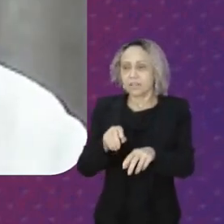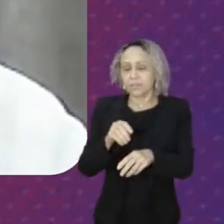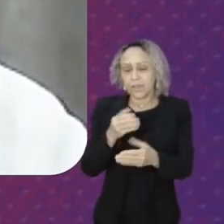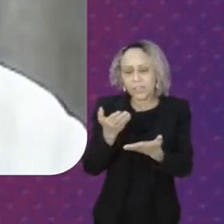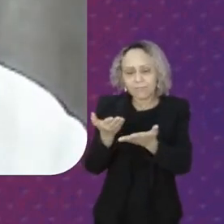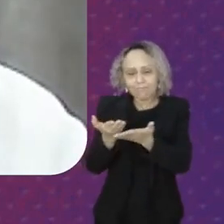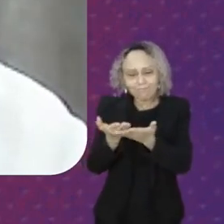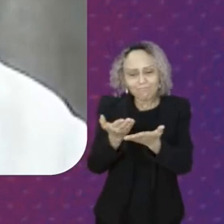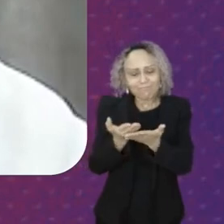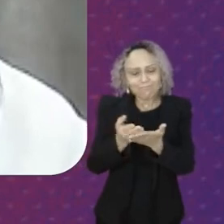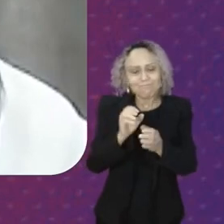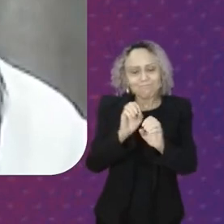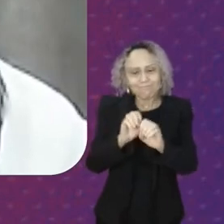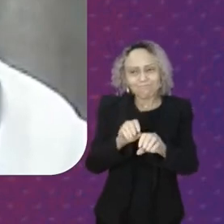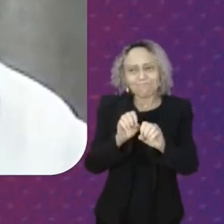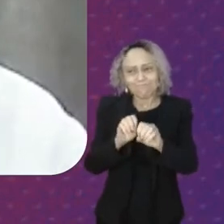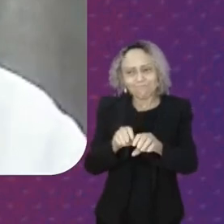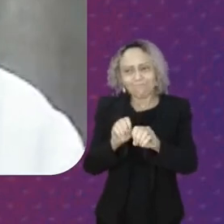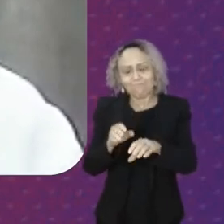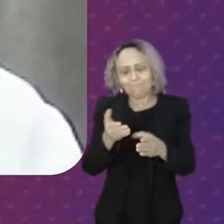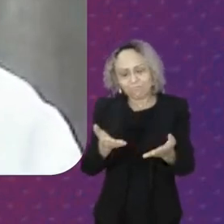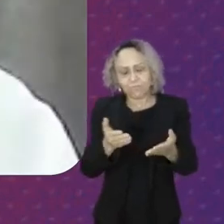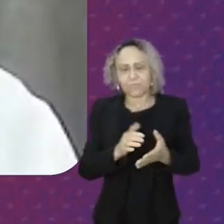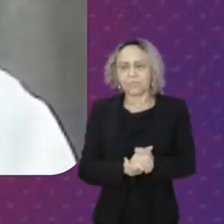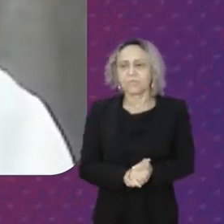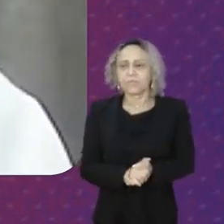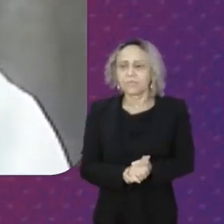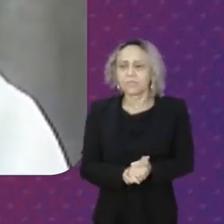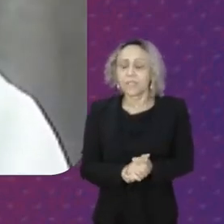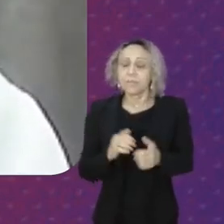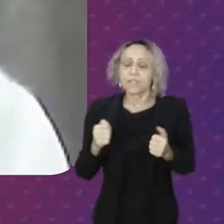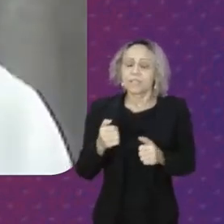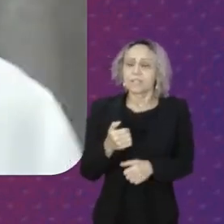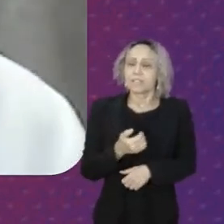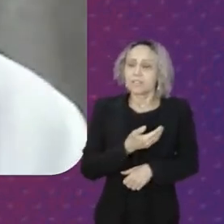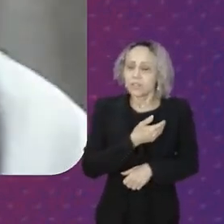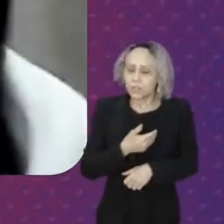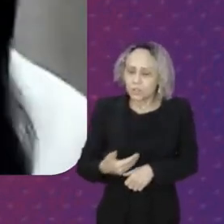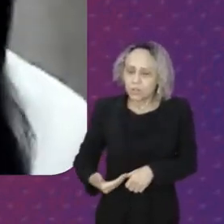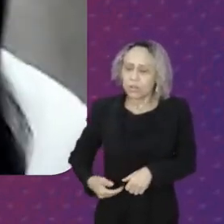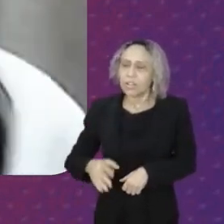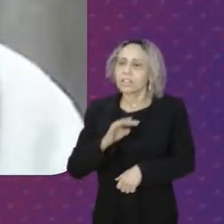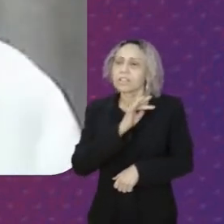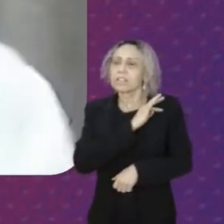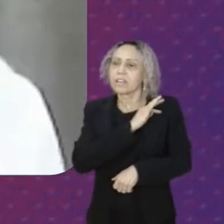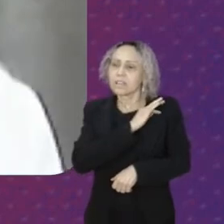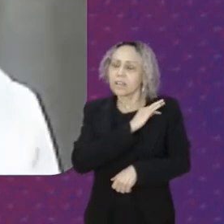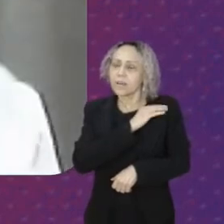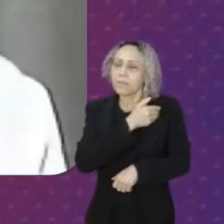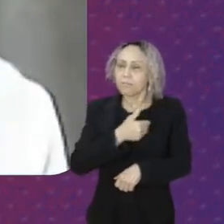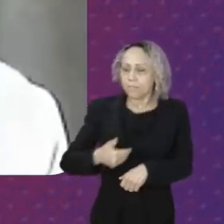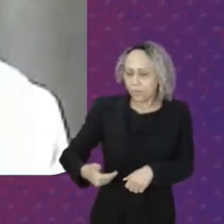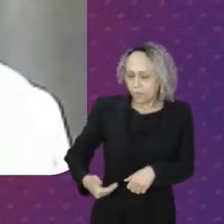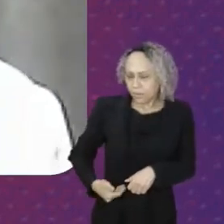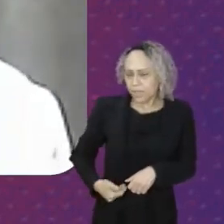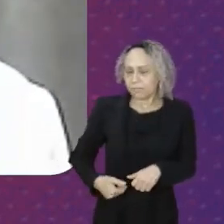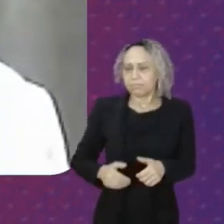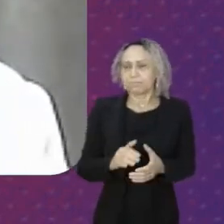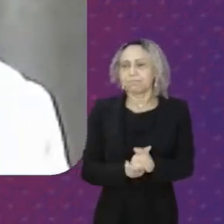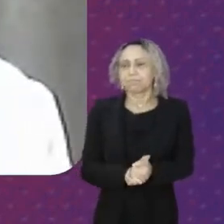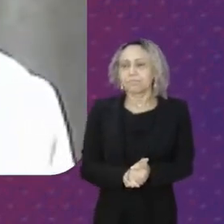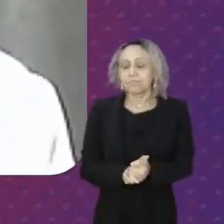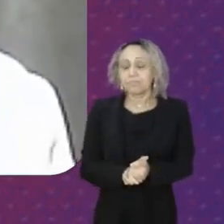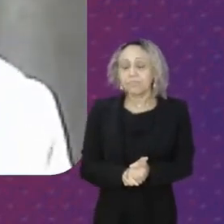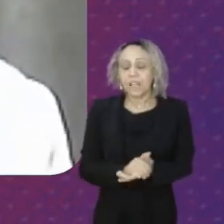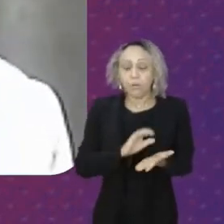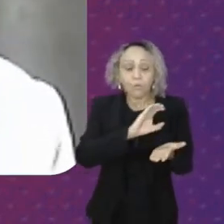muitas escolas públicas, tá? Não só de segundo grau, mas também de primeiro grau. Portanto, os investimentos na